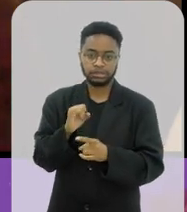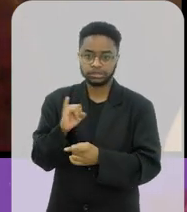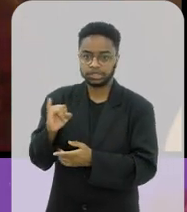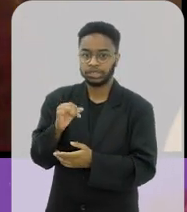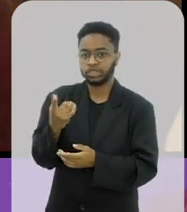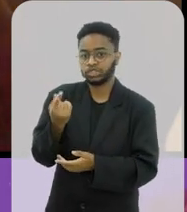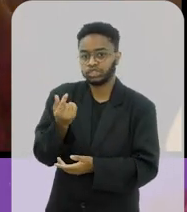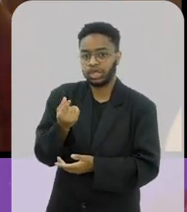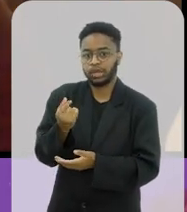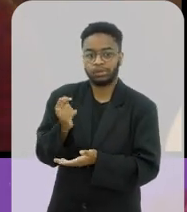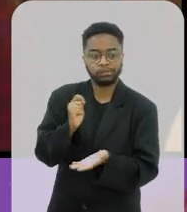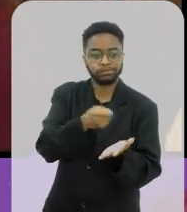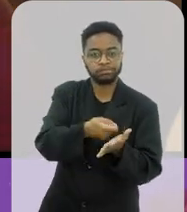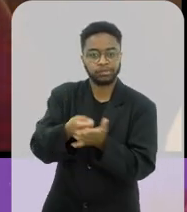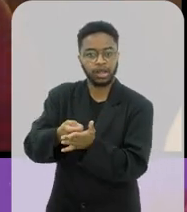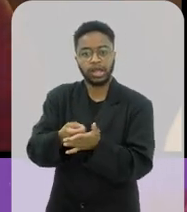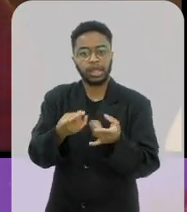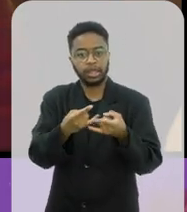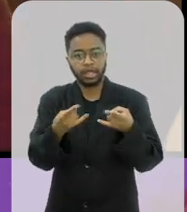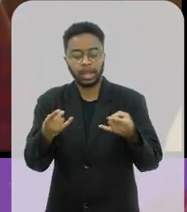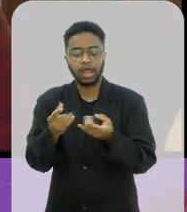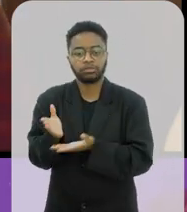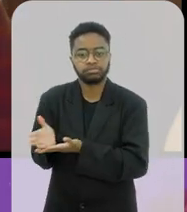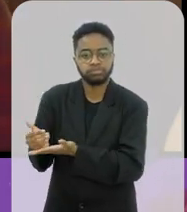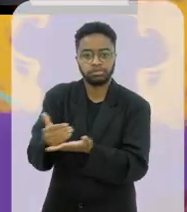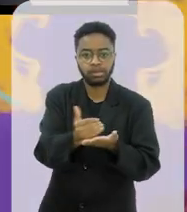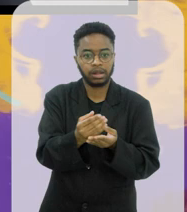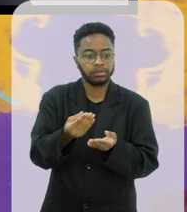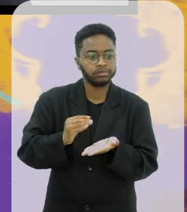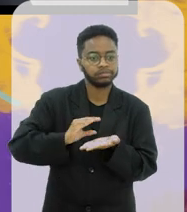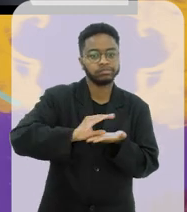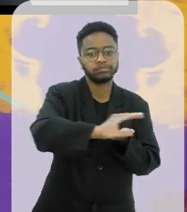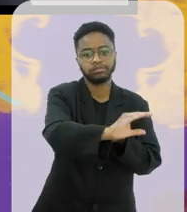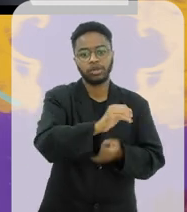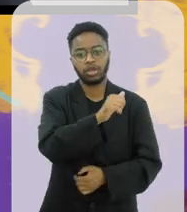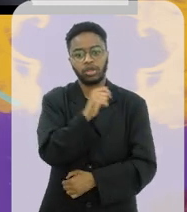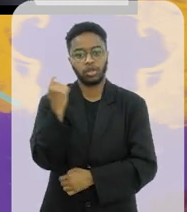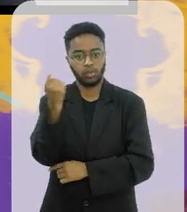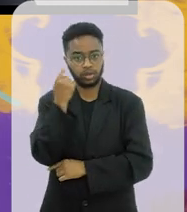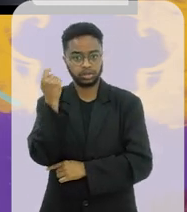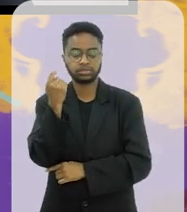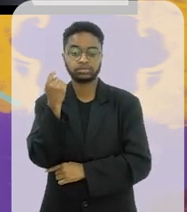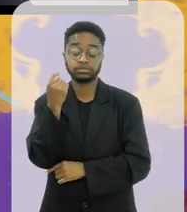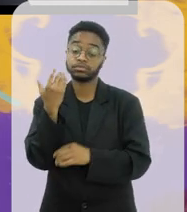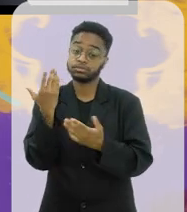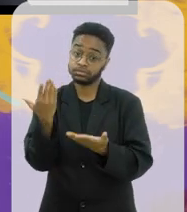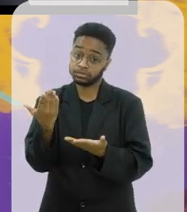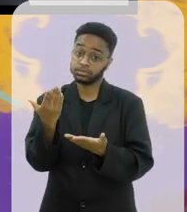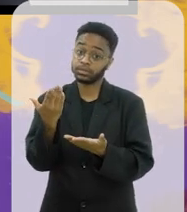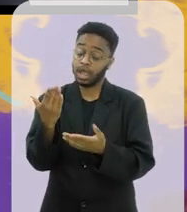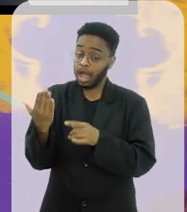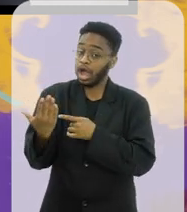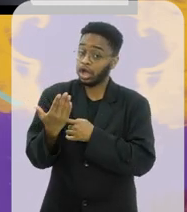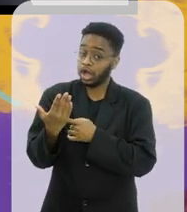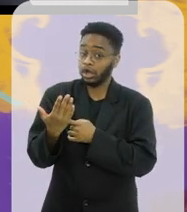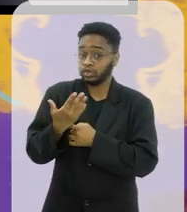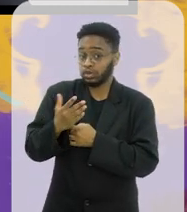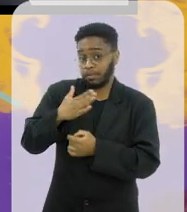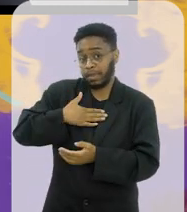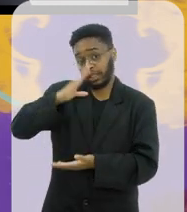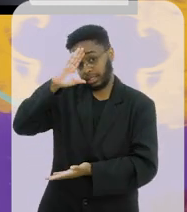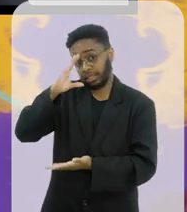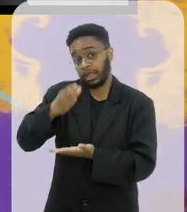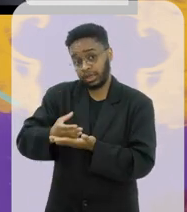a bilheteria fosse totalmente enviado para o Rio Grande do Sul. Isso beneficia a minha tese, amigo